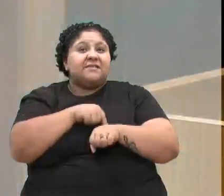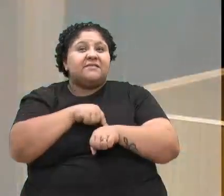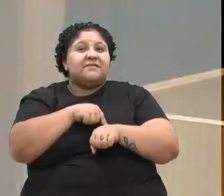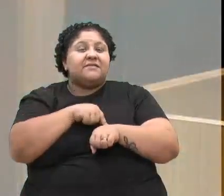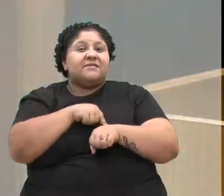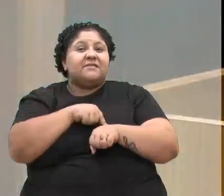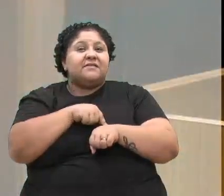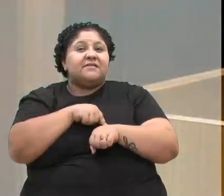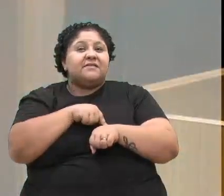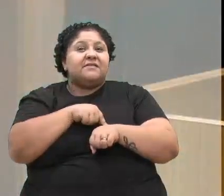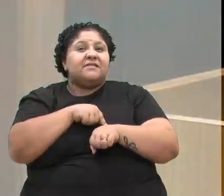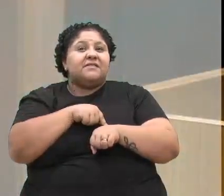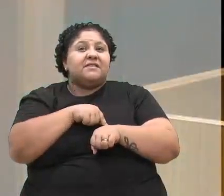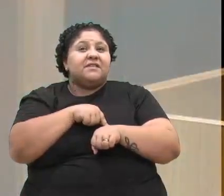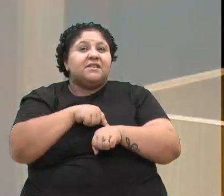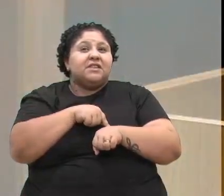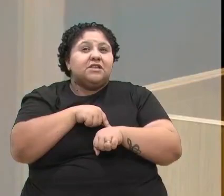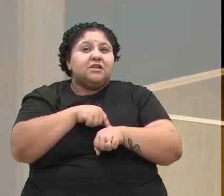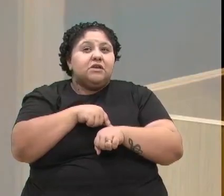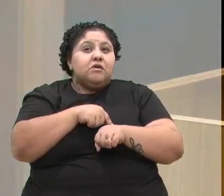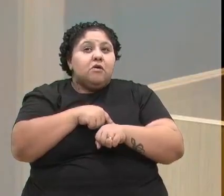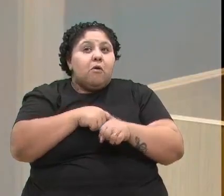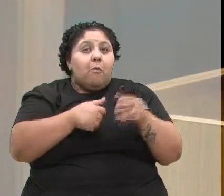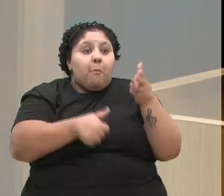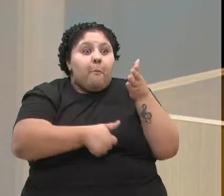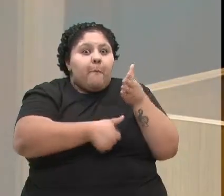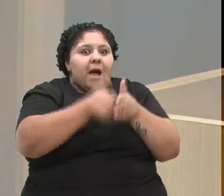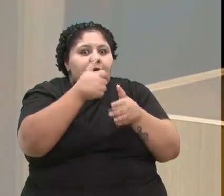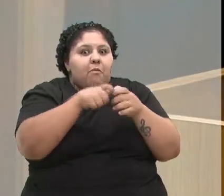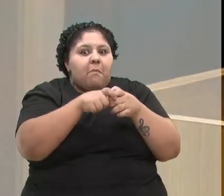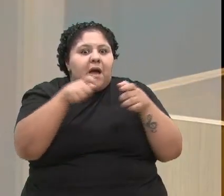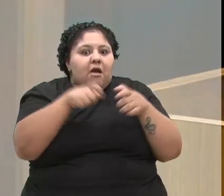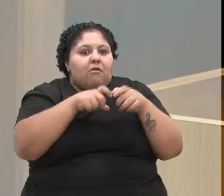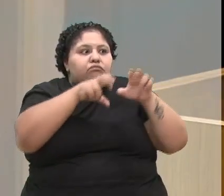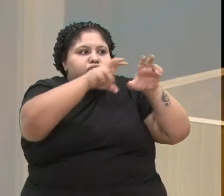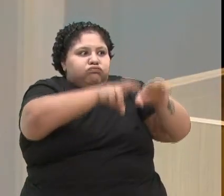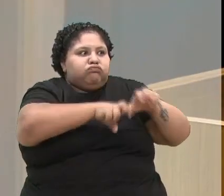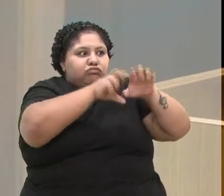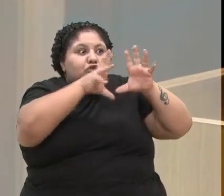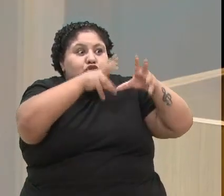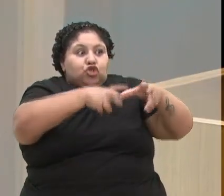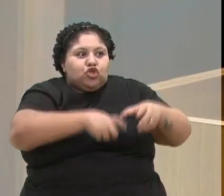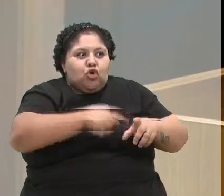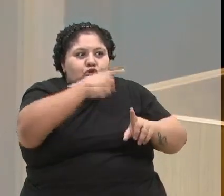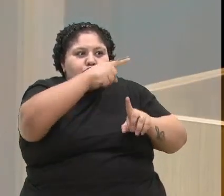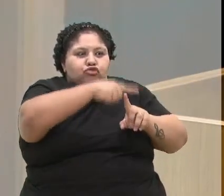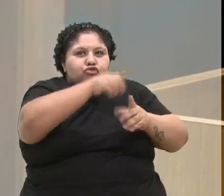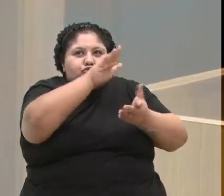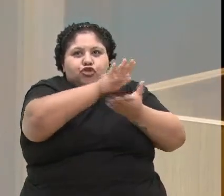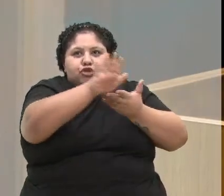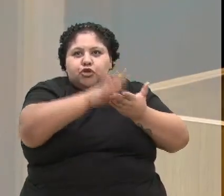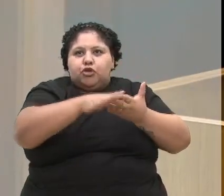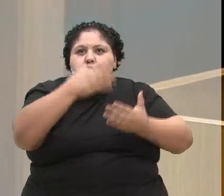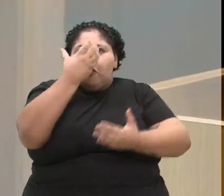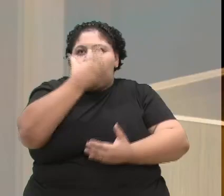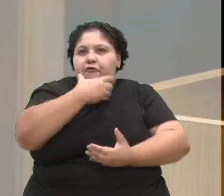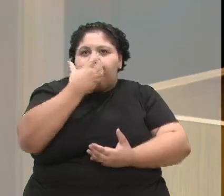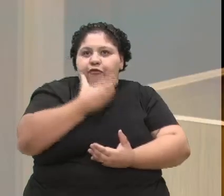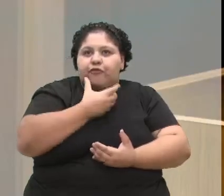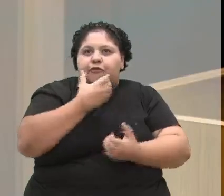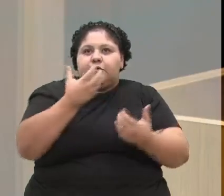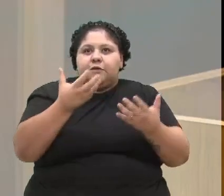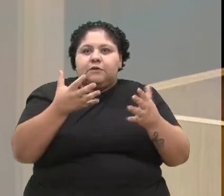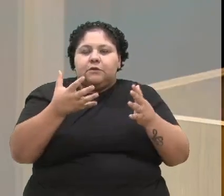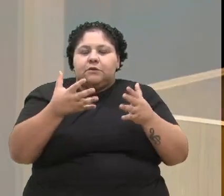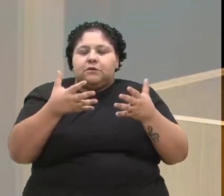ápice da safra, de todo tipo de produção. De todo tipo de fruta, verdura,